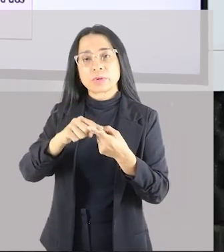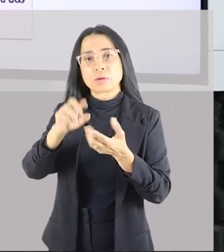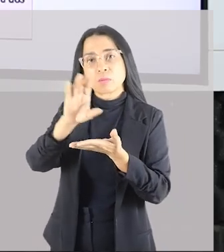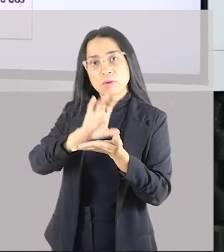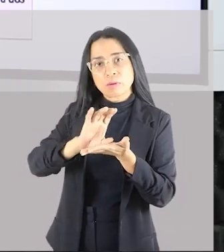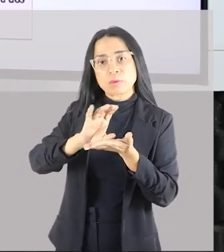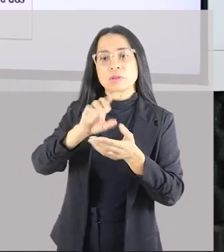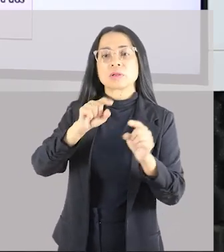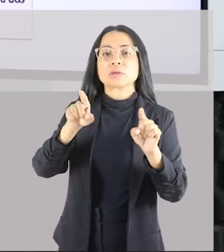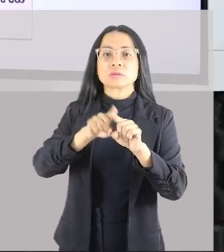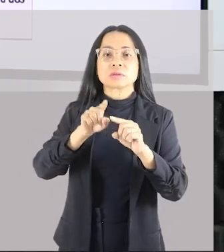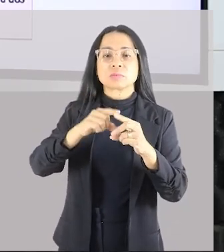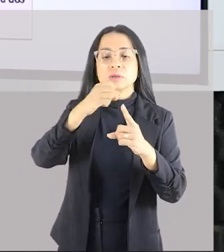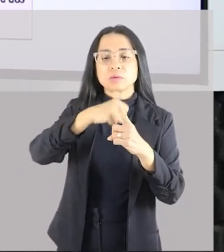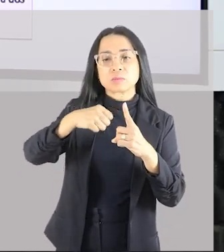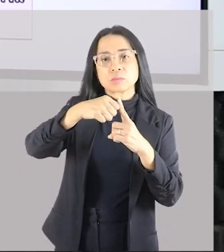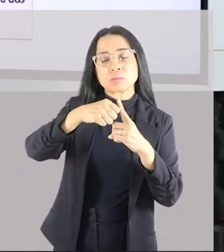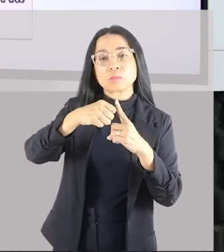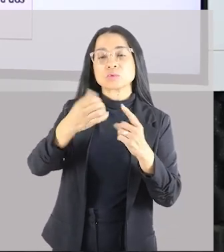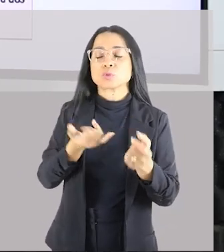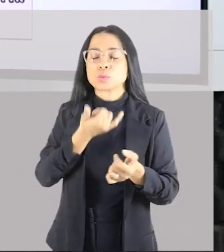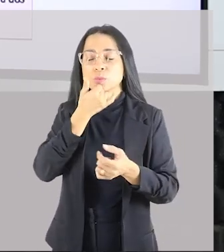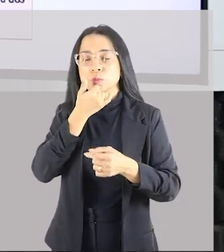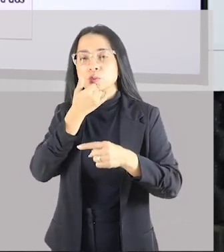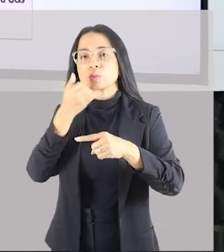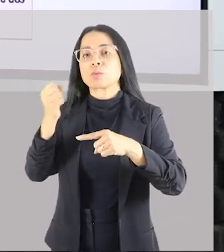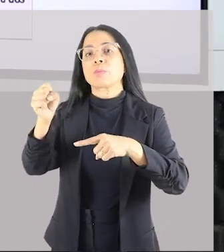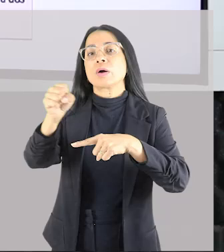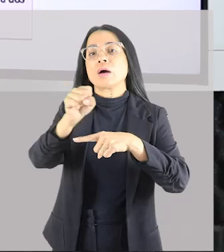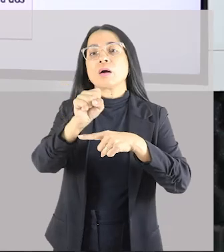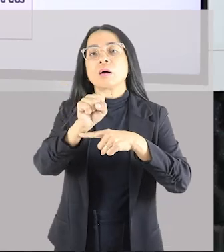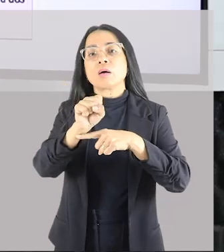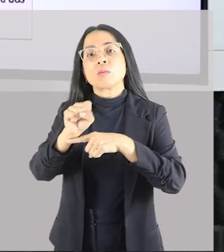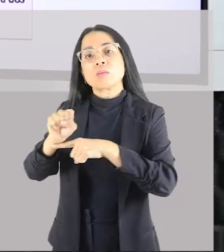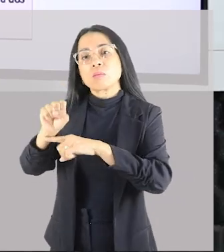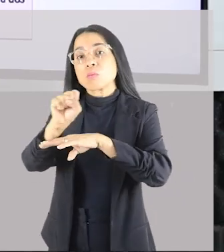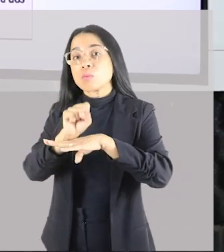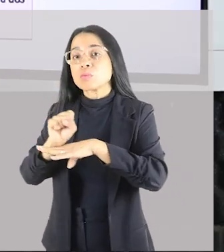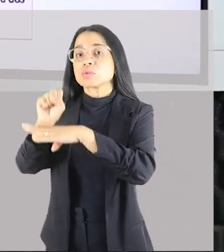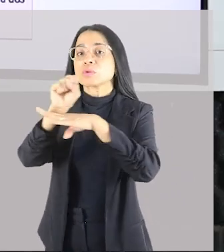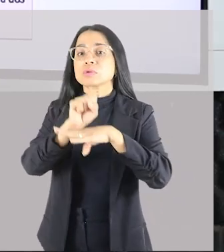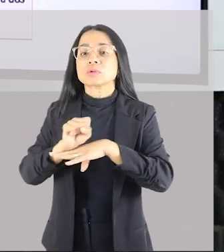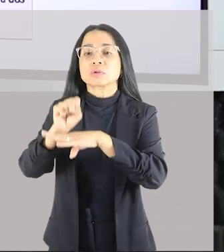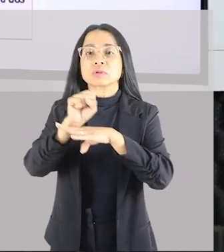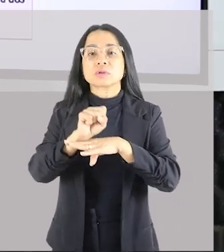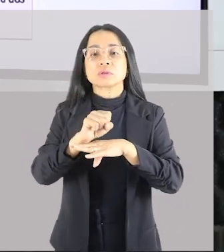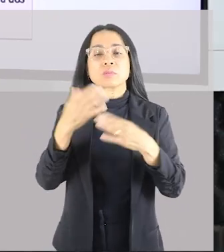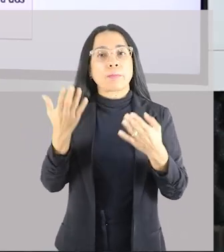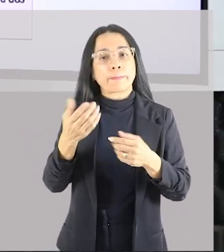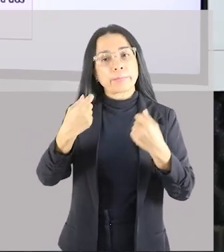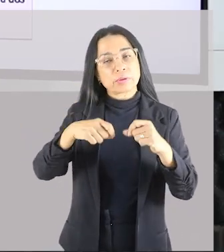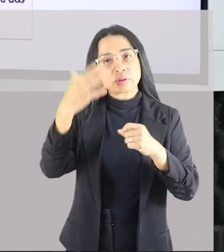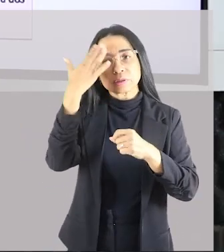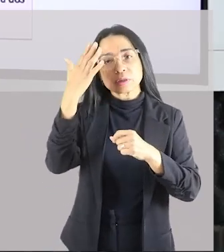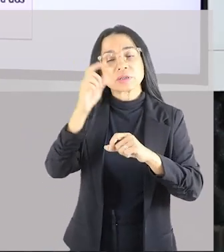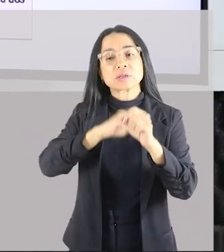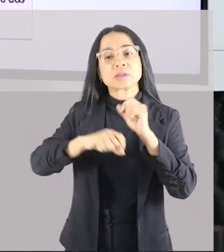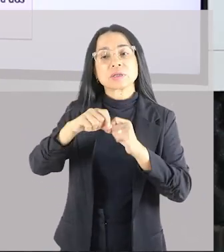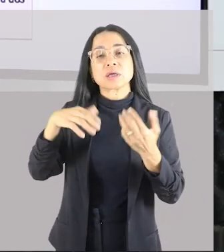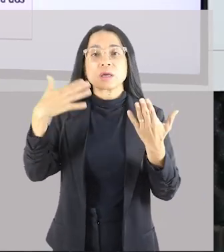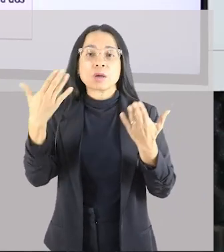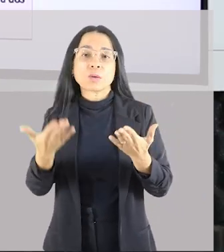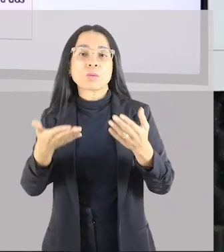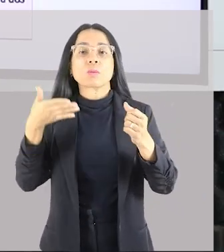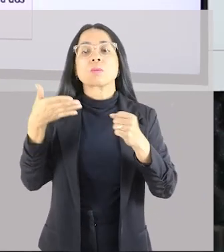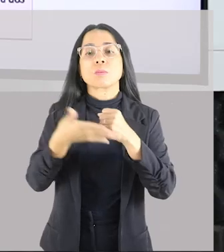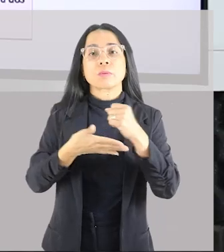insucesso, mas a gente precisa entender qual é a base socialista para a gente entender o que a gente chama hoje, no